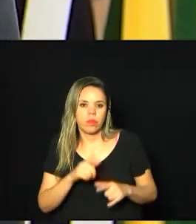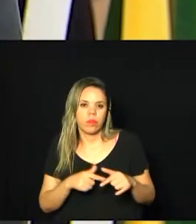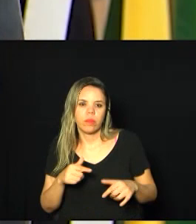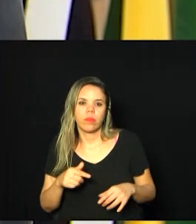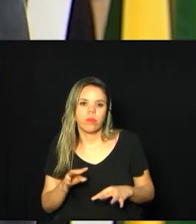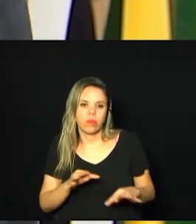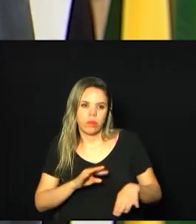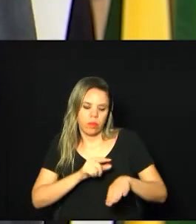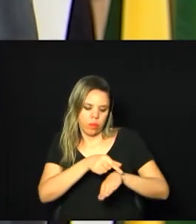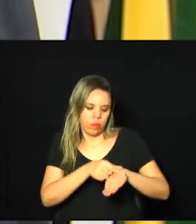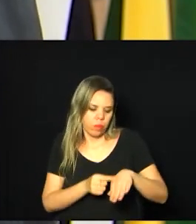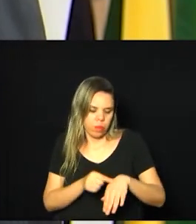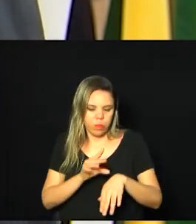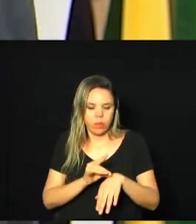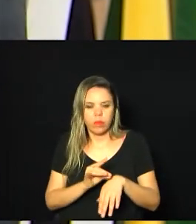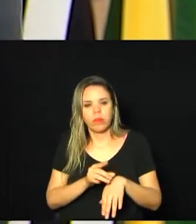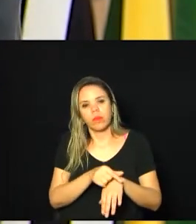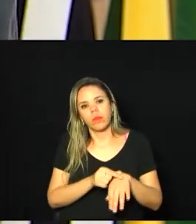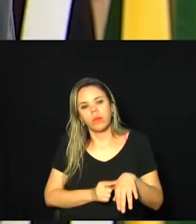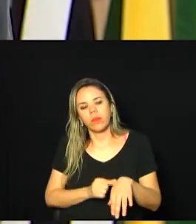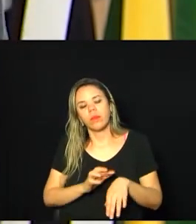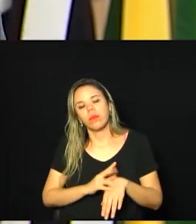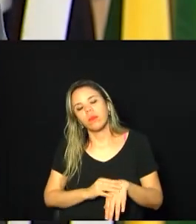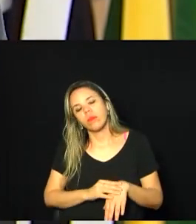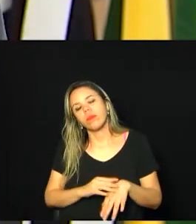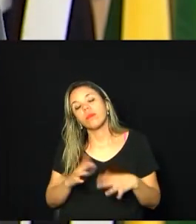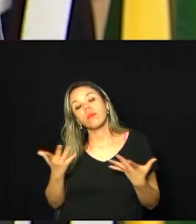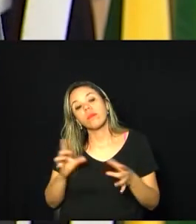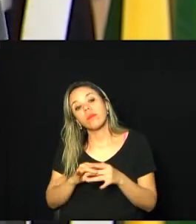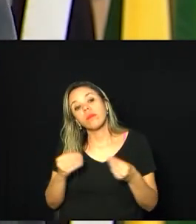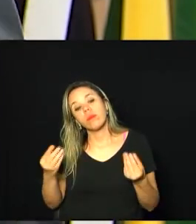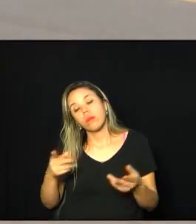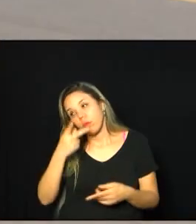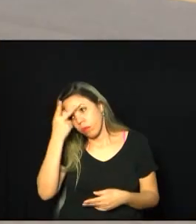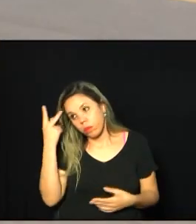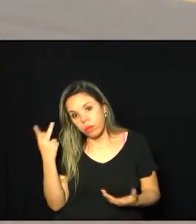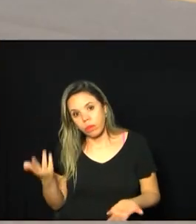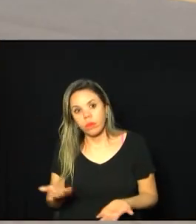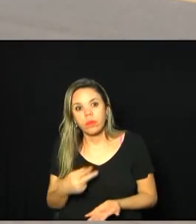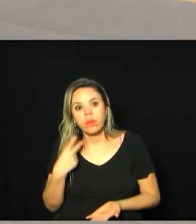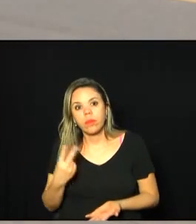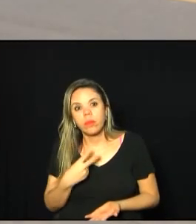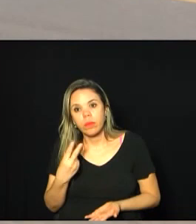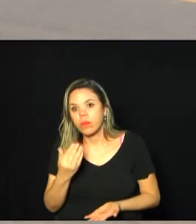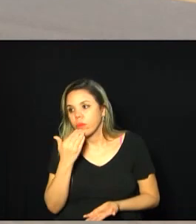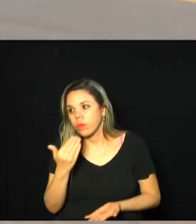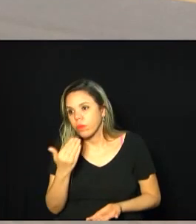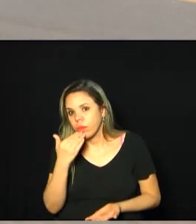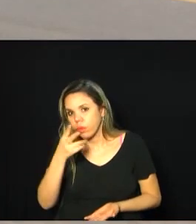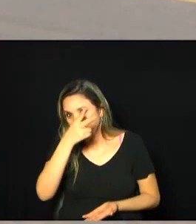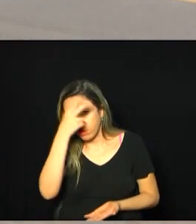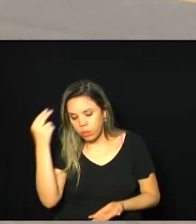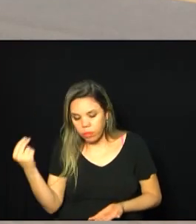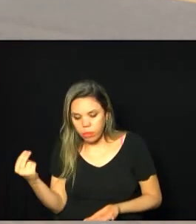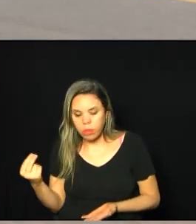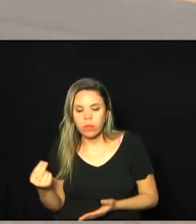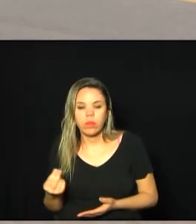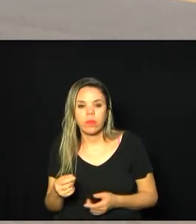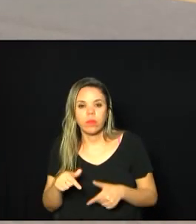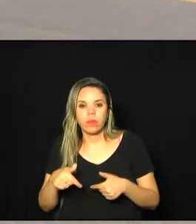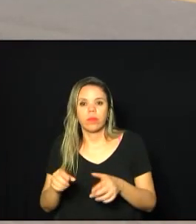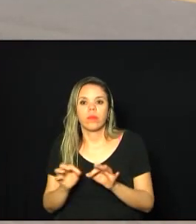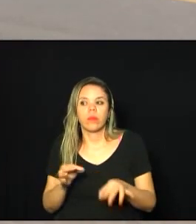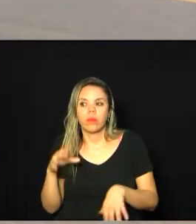os esparadrapos para curativo, e quando eles serão disponibilizados para a população. O vereador solicita à Prefeitura providências